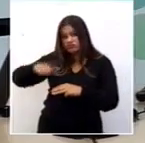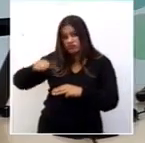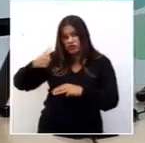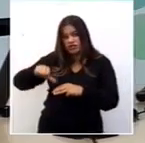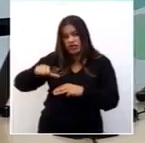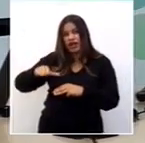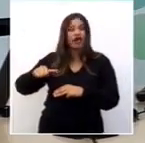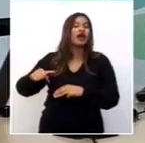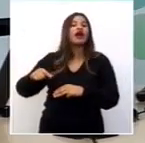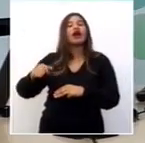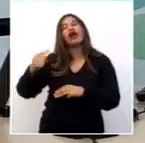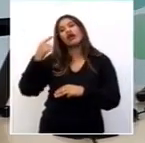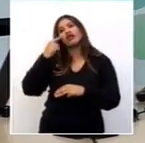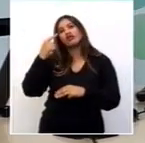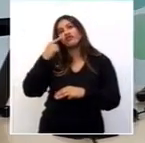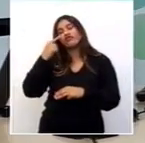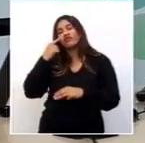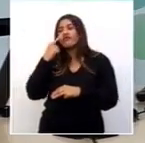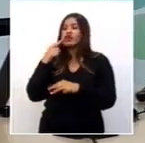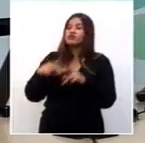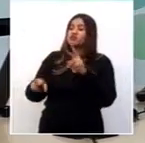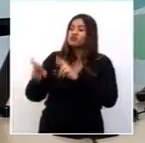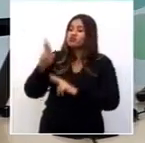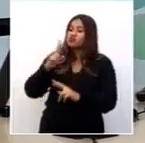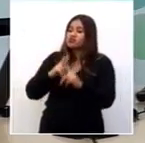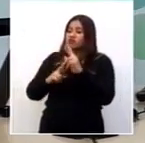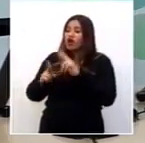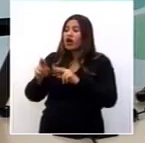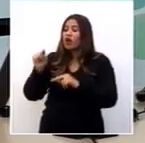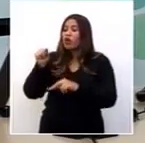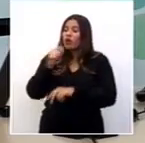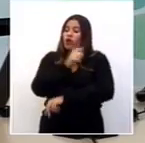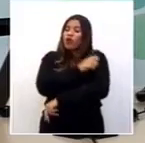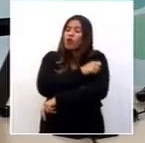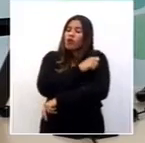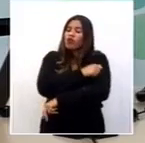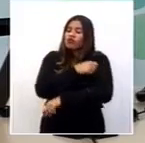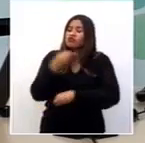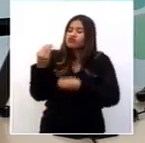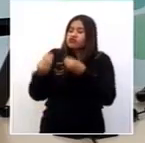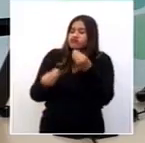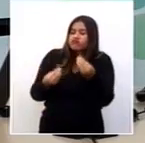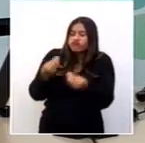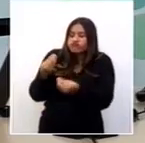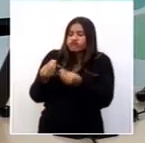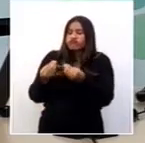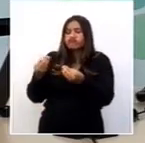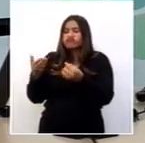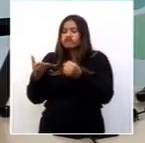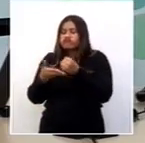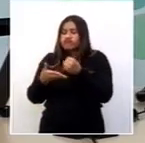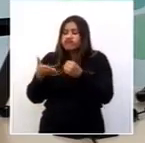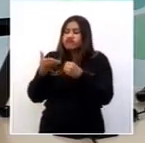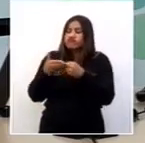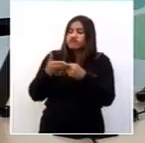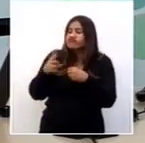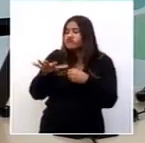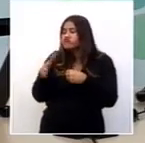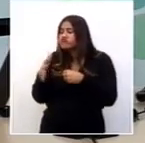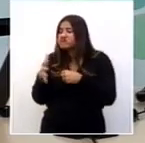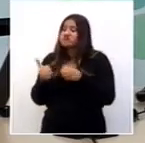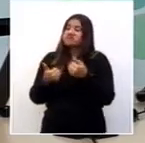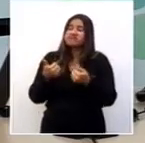que ele vai conseguir subsídios e elementos para fazer o levantamento de um diagnóstico da situação atual destes alunos. E